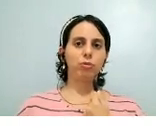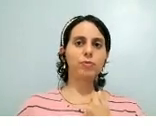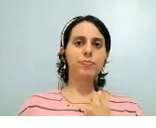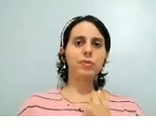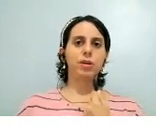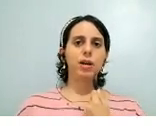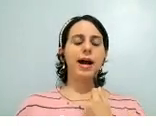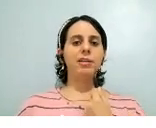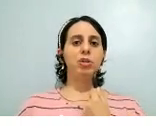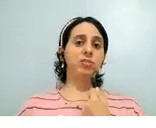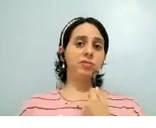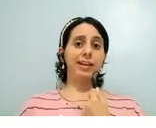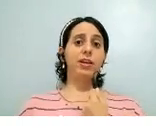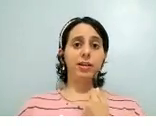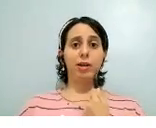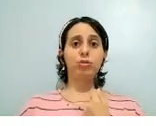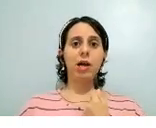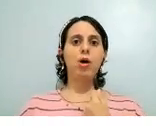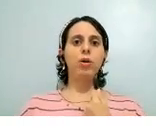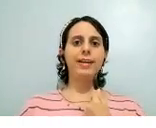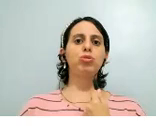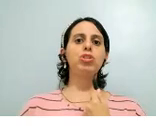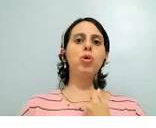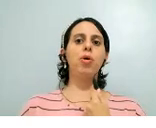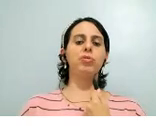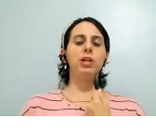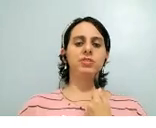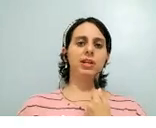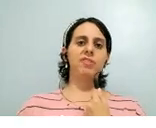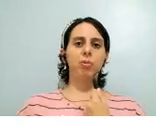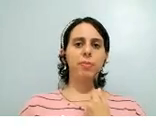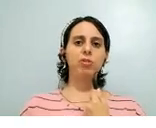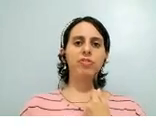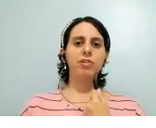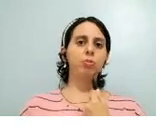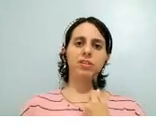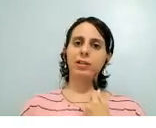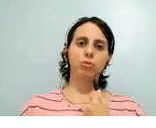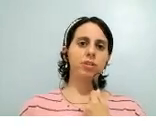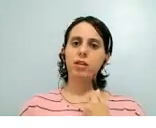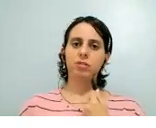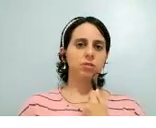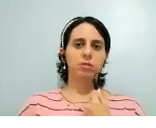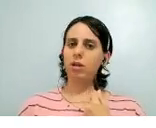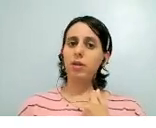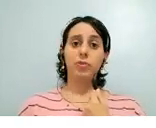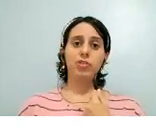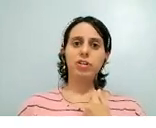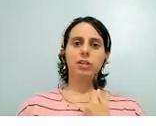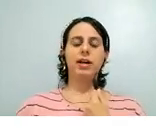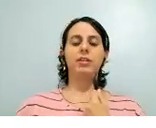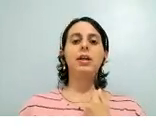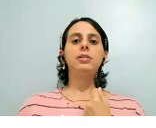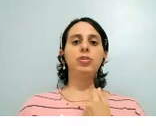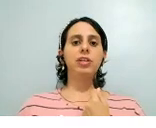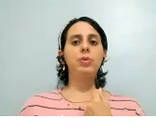seu bolso. Aí depois você vai quer usar o lenço de novo. Você está levando o mesmo vírus para dentro do nariz, né? Não